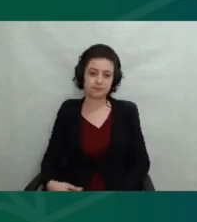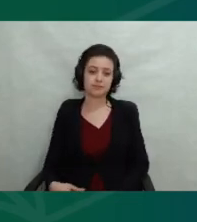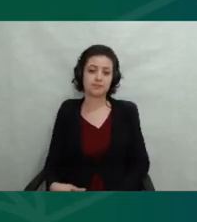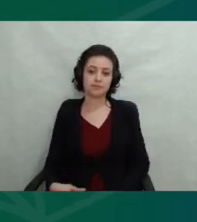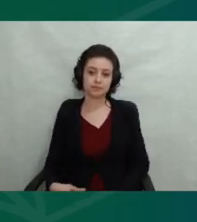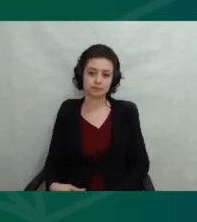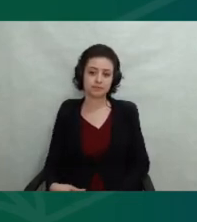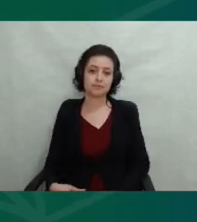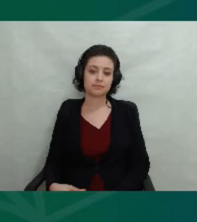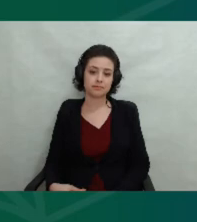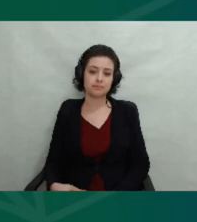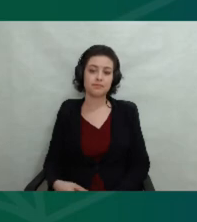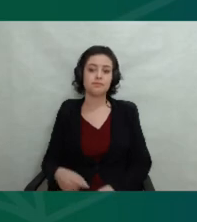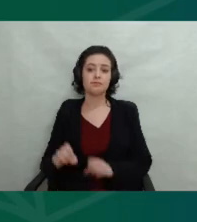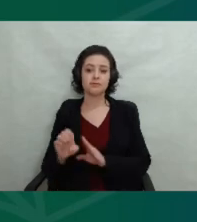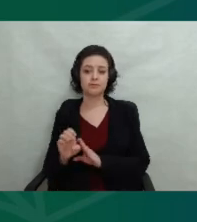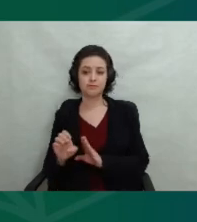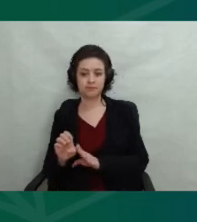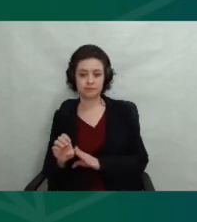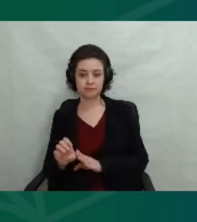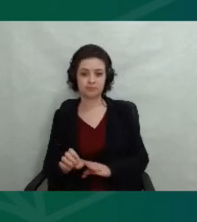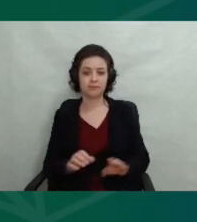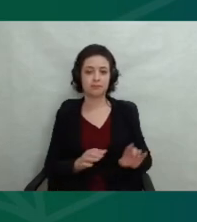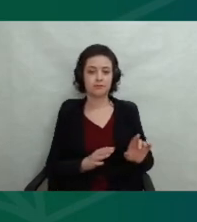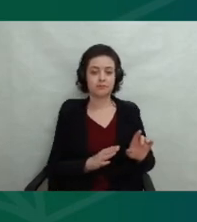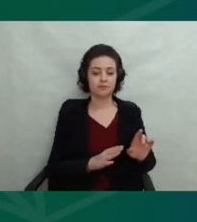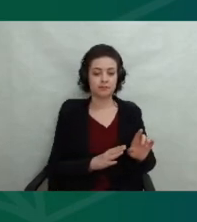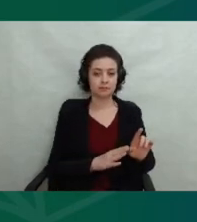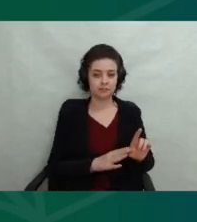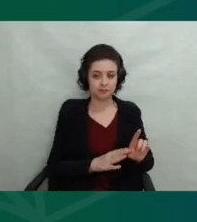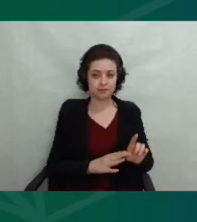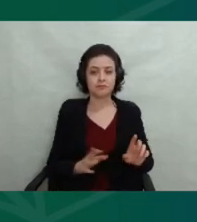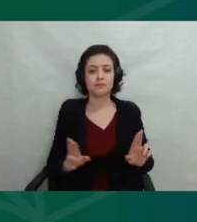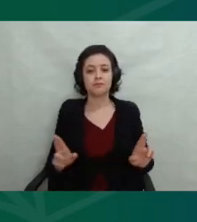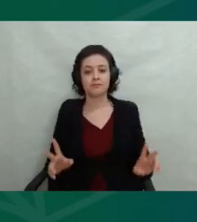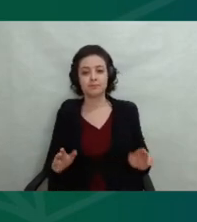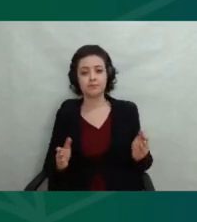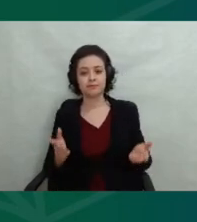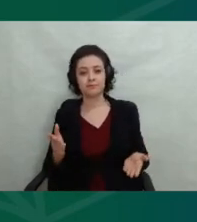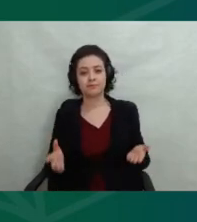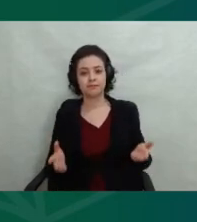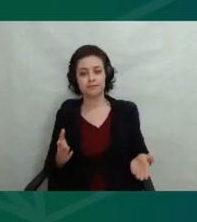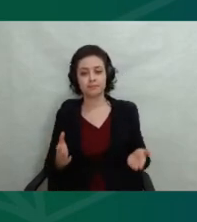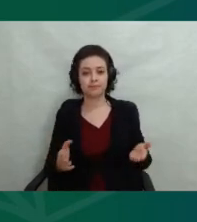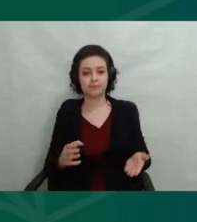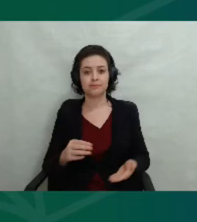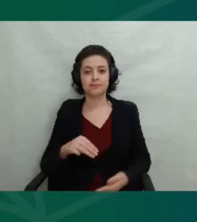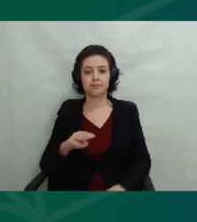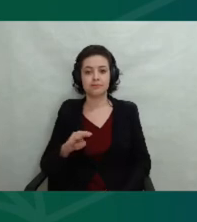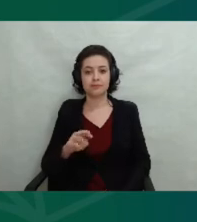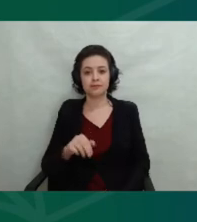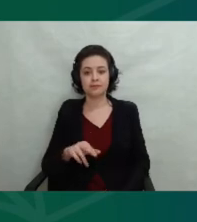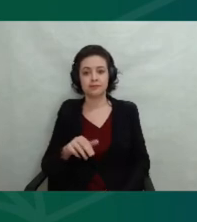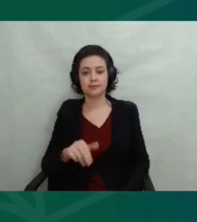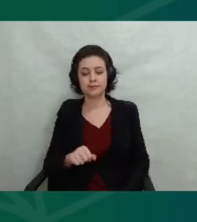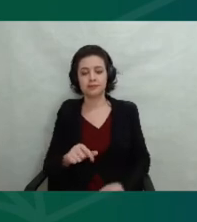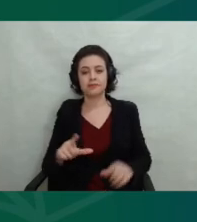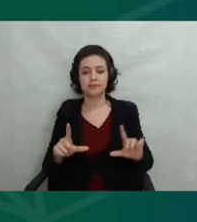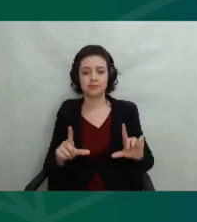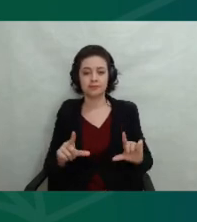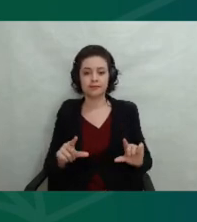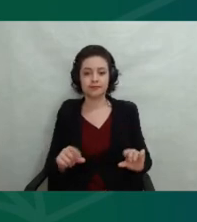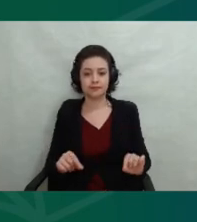E à direita nós temos de novo a estabilidade da membrana lisossomal também diminuída a partir da concentração de